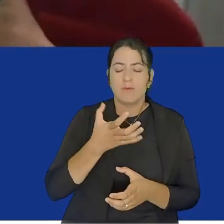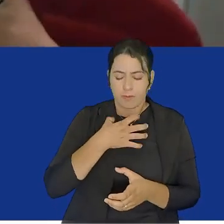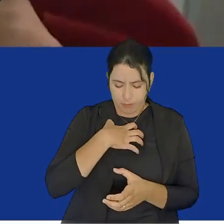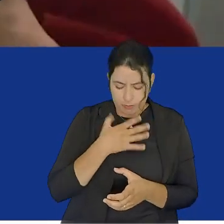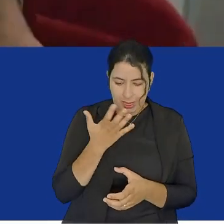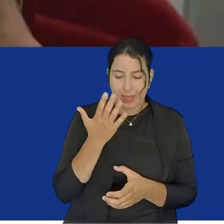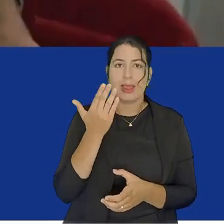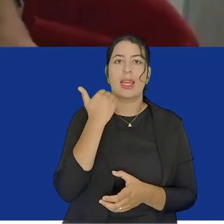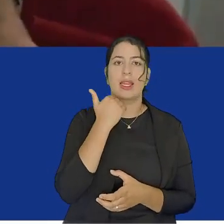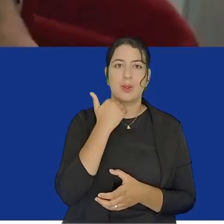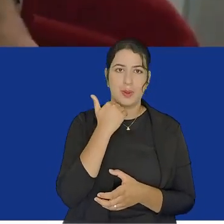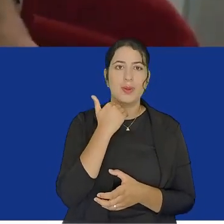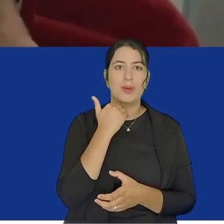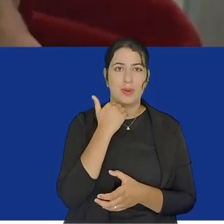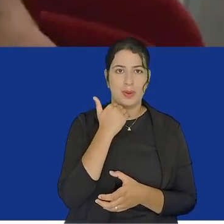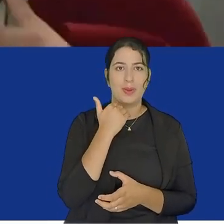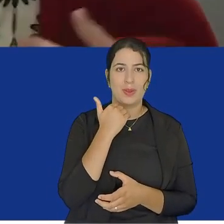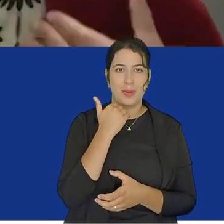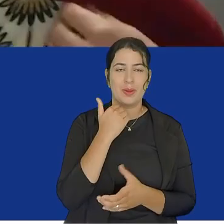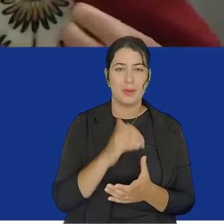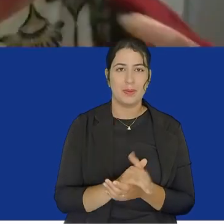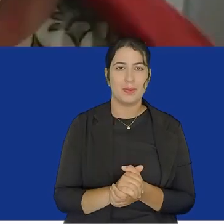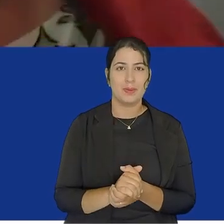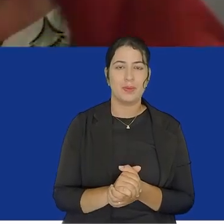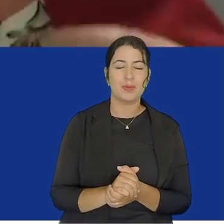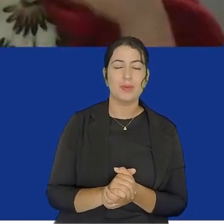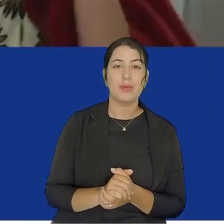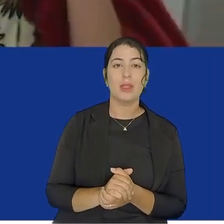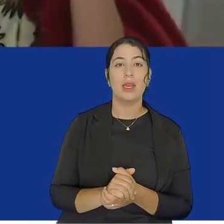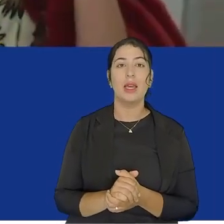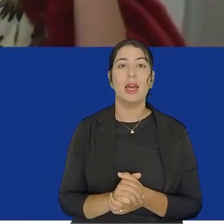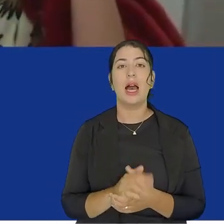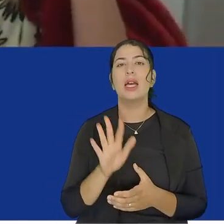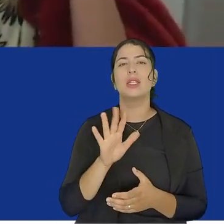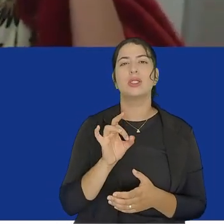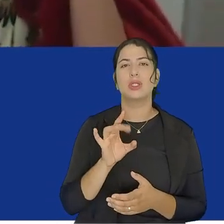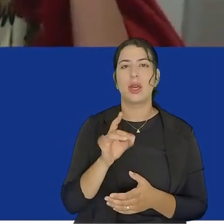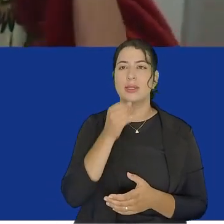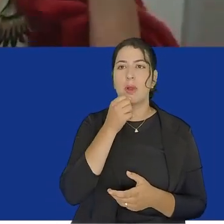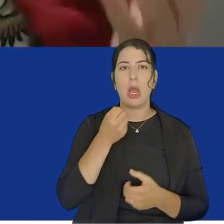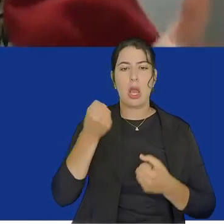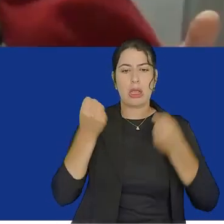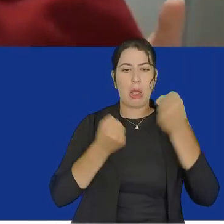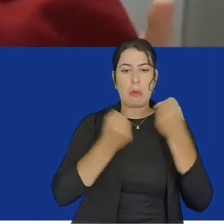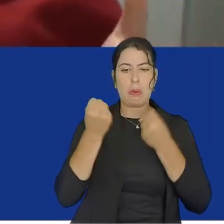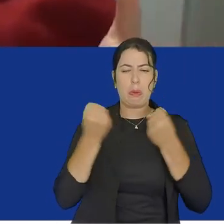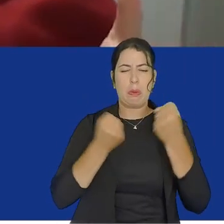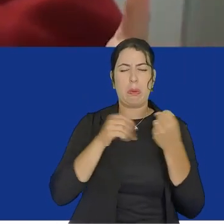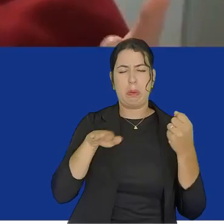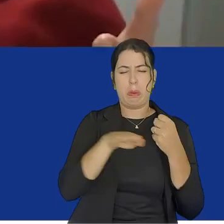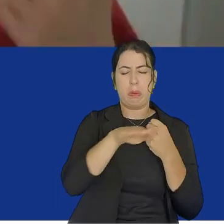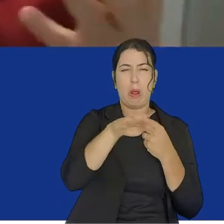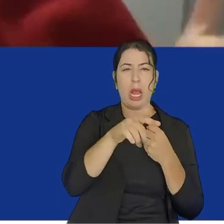mim. Então, eu não vou andar a 200 quilômetros por hora porque eu vou ter multa. Eu não vou andar a 200 quilômetros